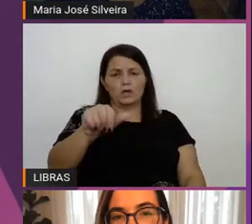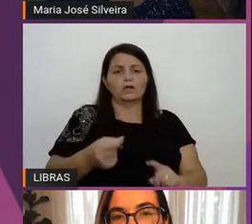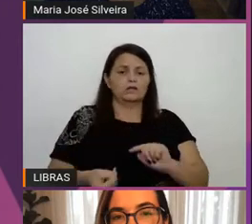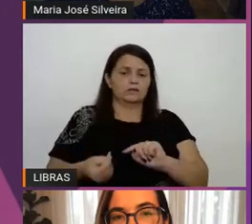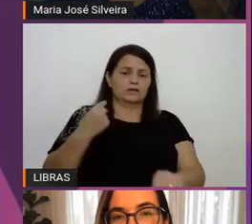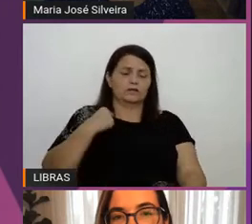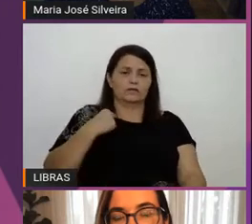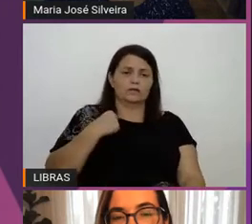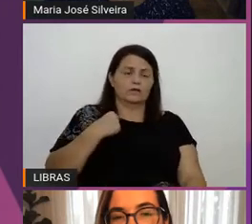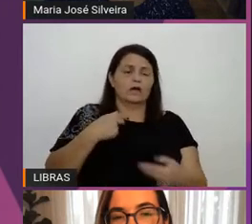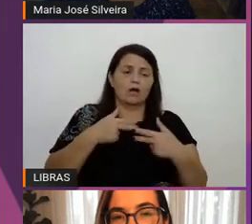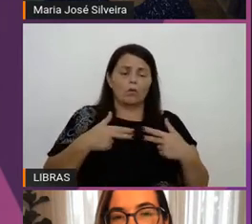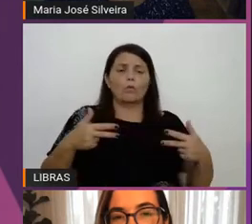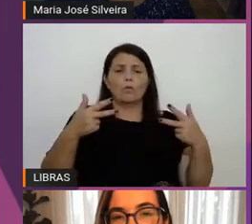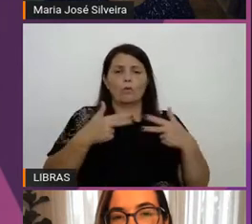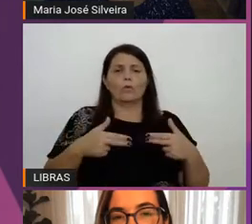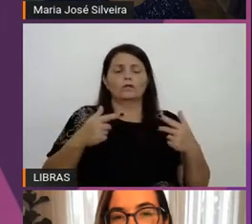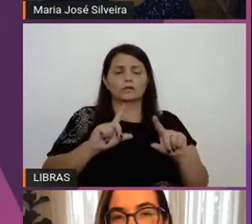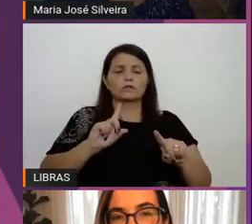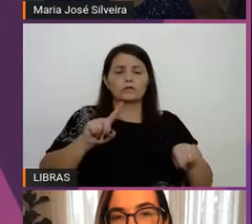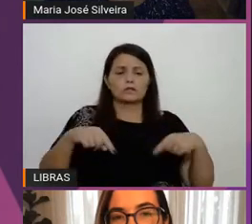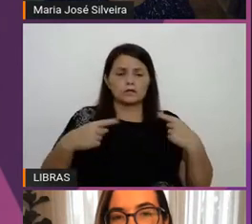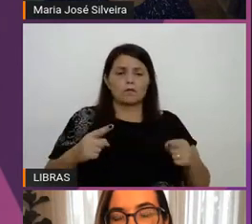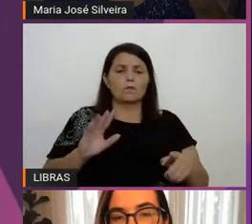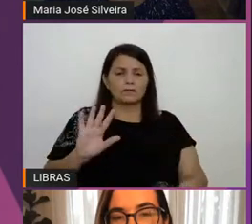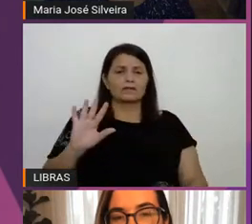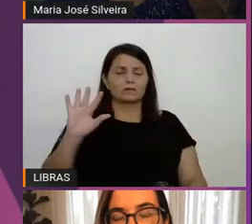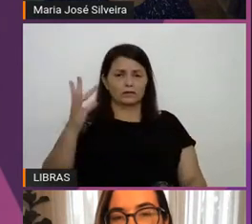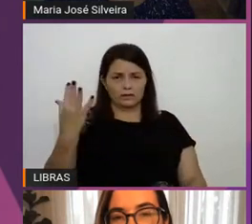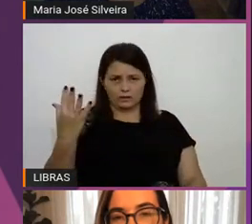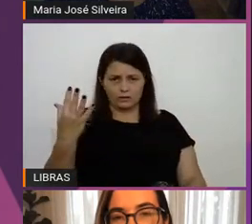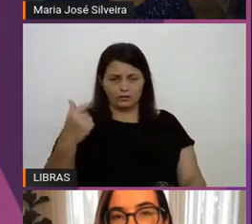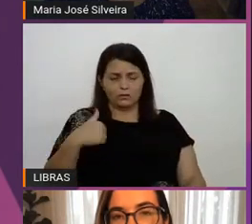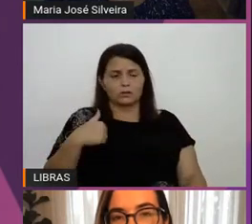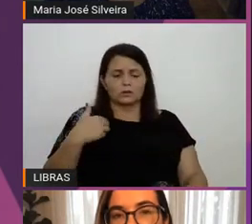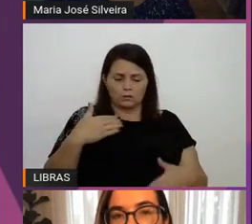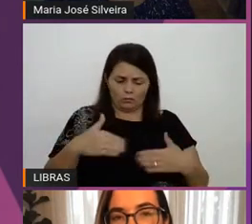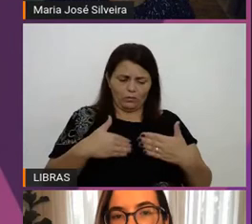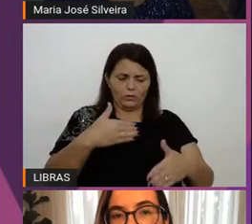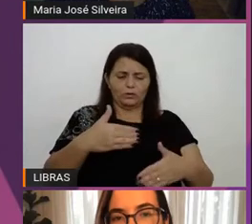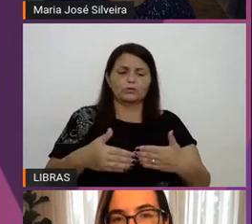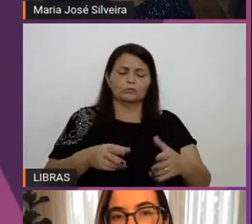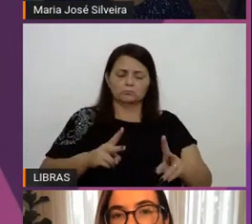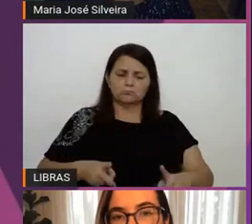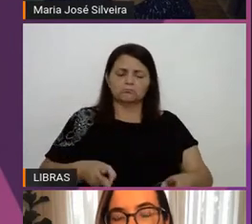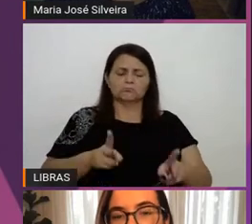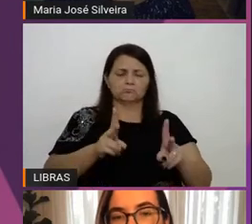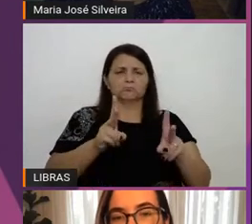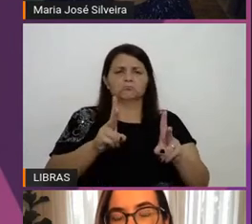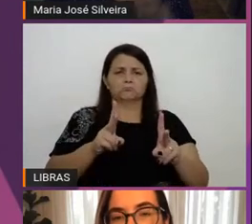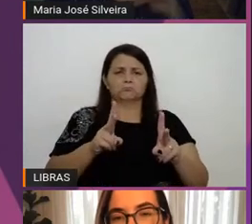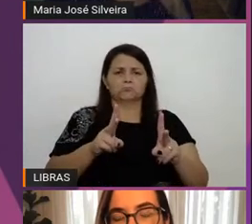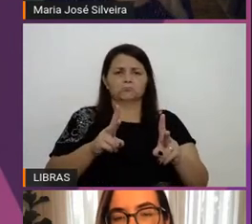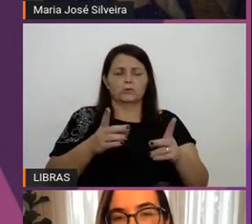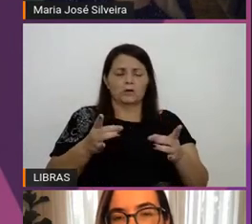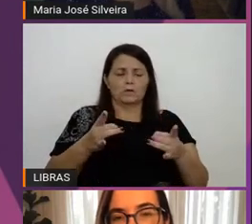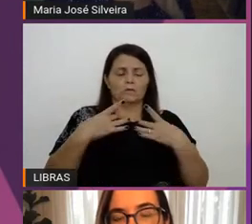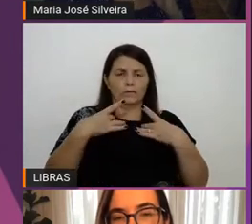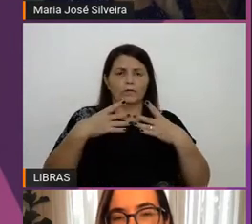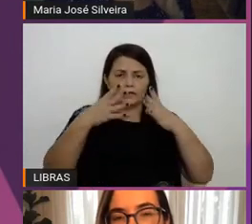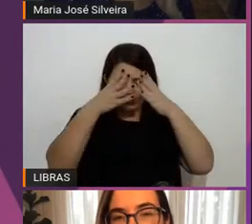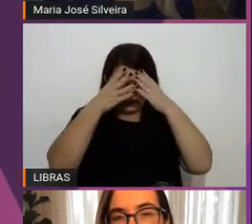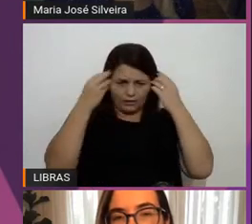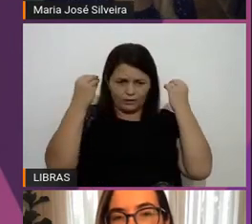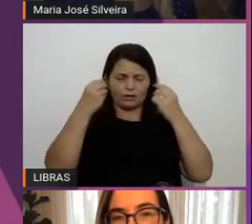é mas há coisas que mesmo depois de terem acontecido continuam acontecendo elas não te deixam